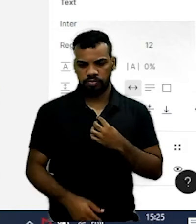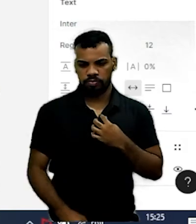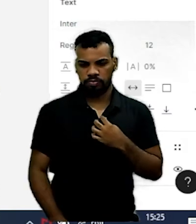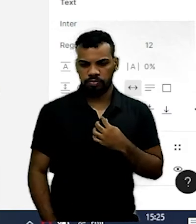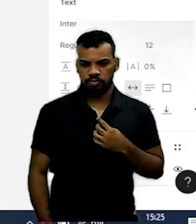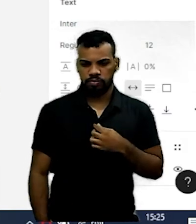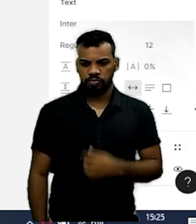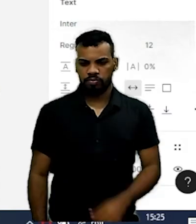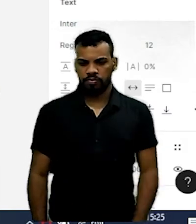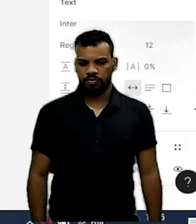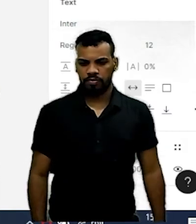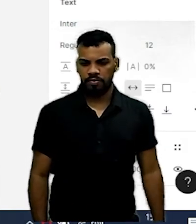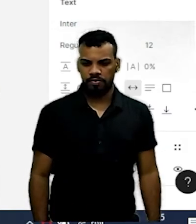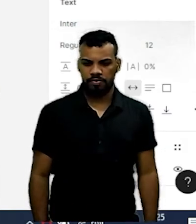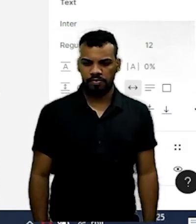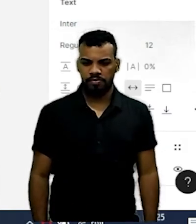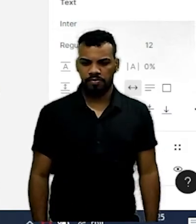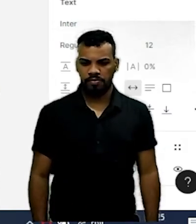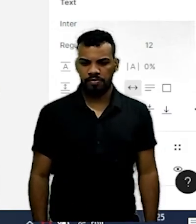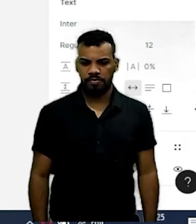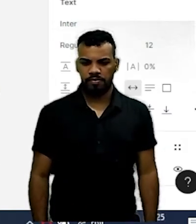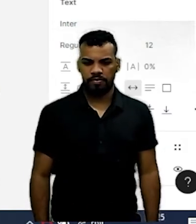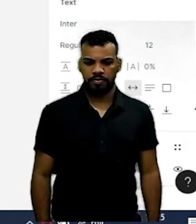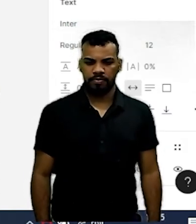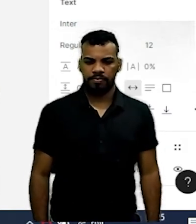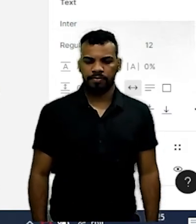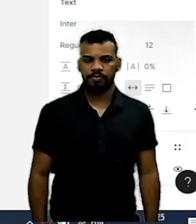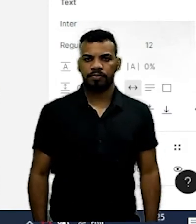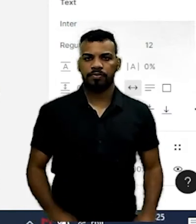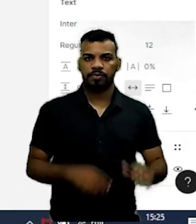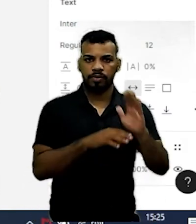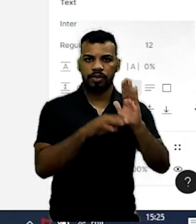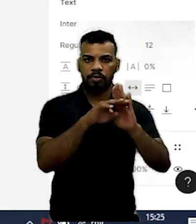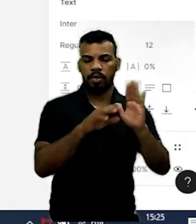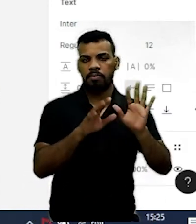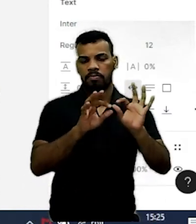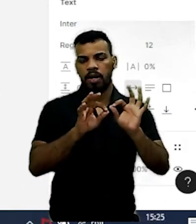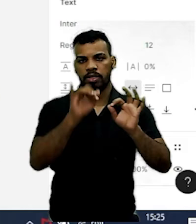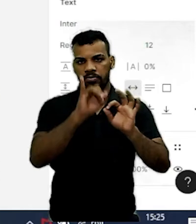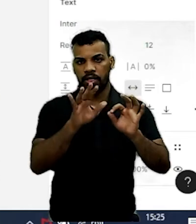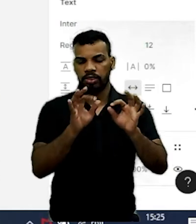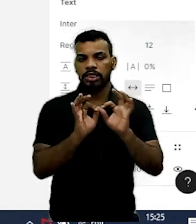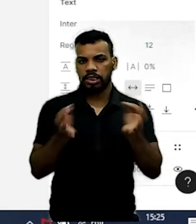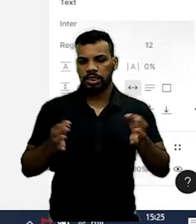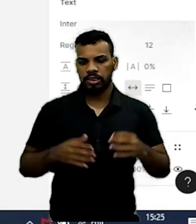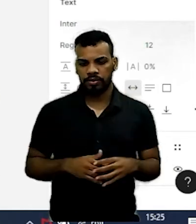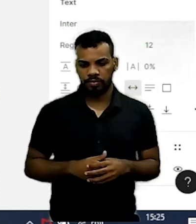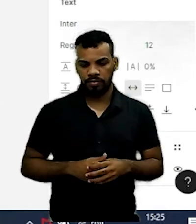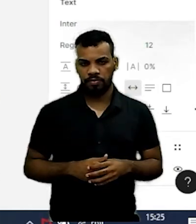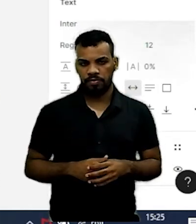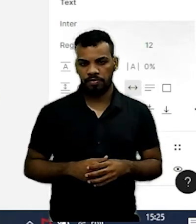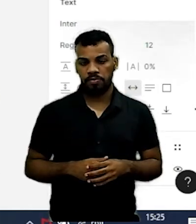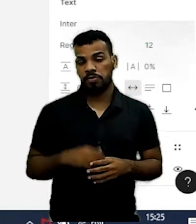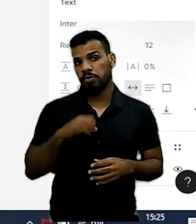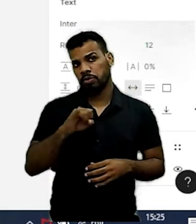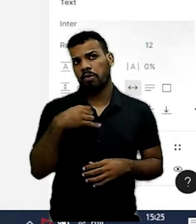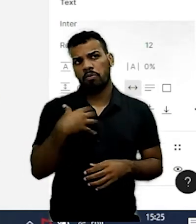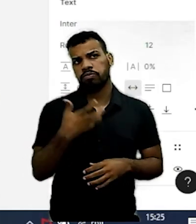primeiro, né, os mais antigos, e os que vão ficar em cima, os mais recentes. Se eu quiser que, por